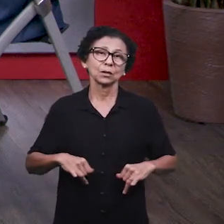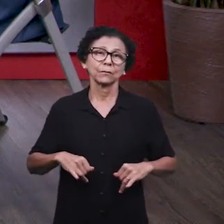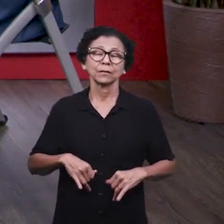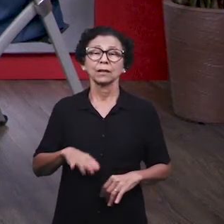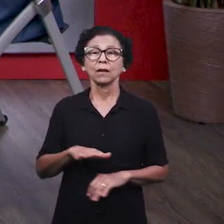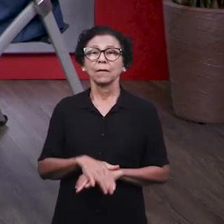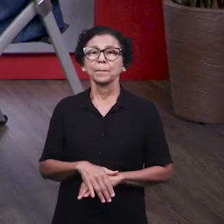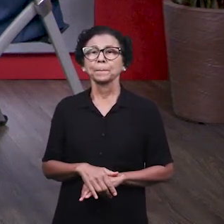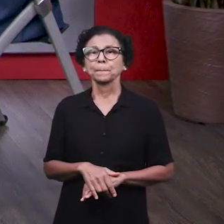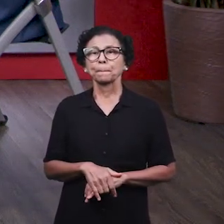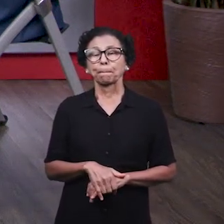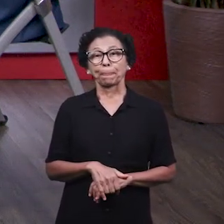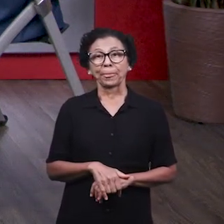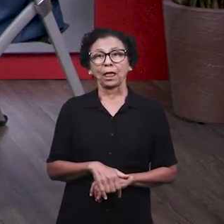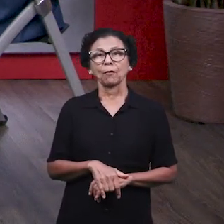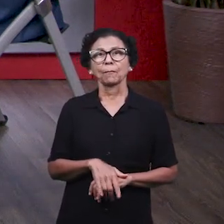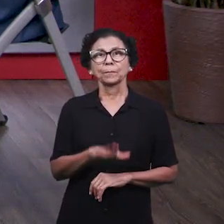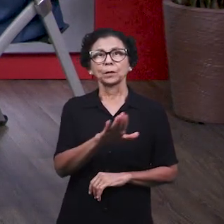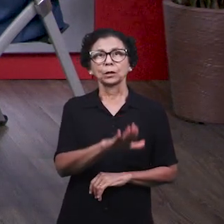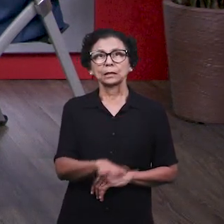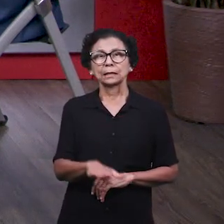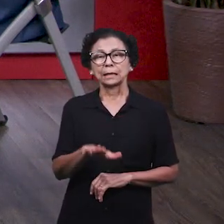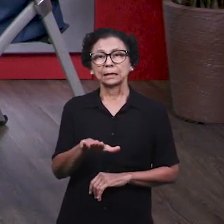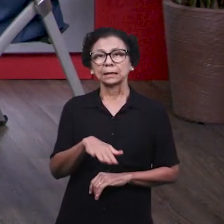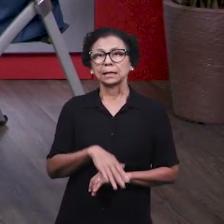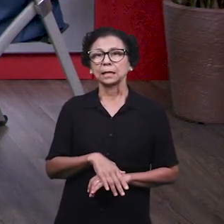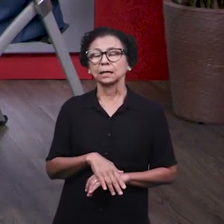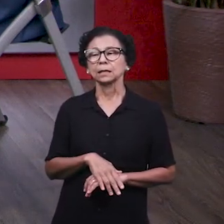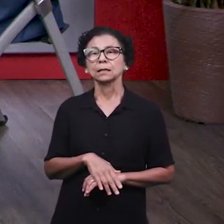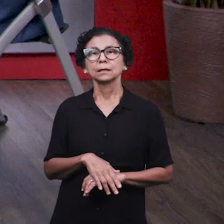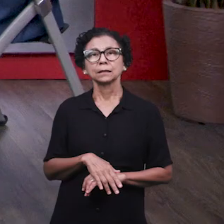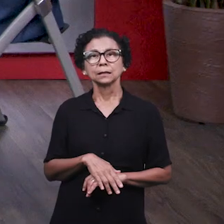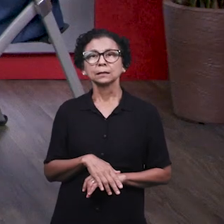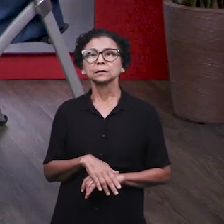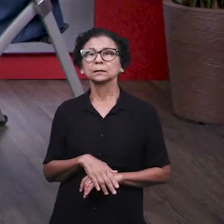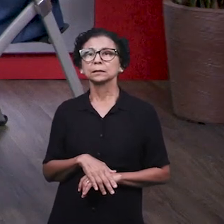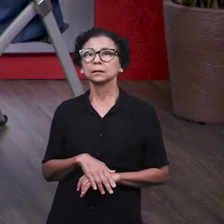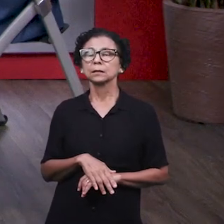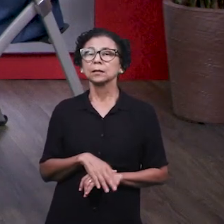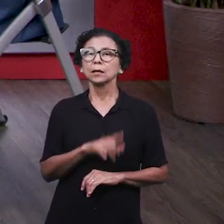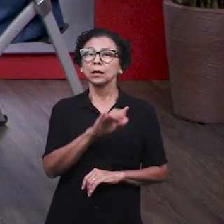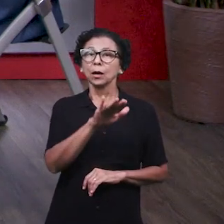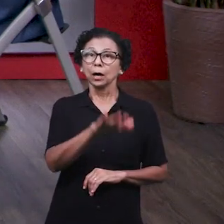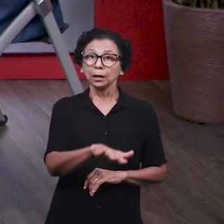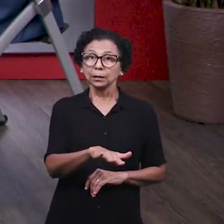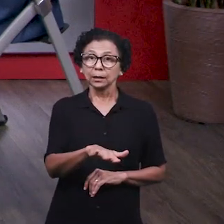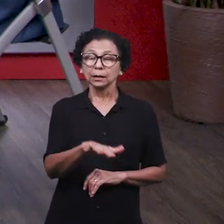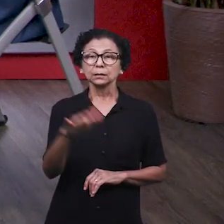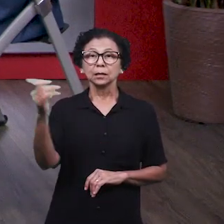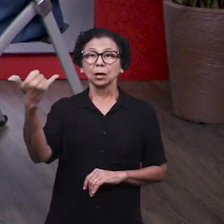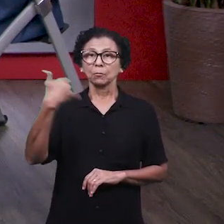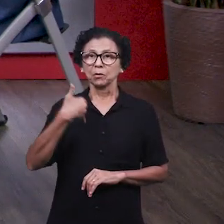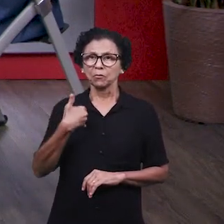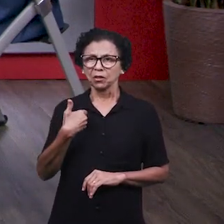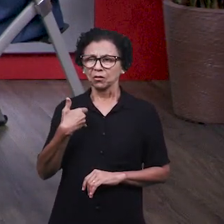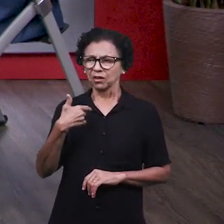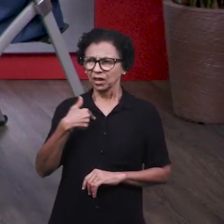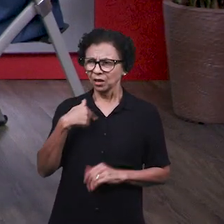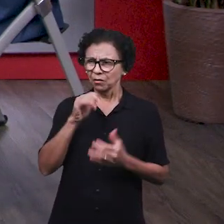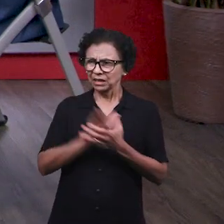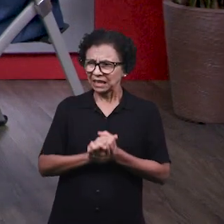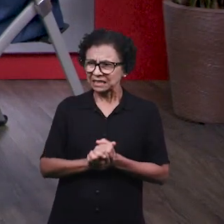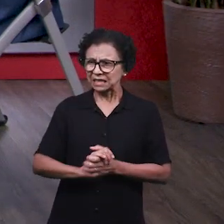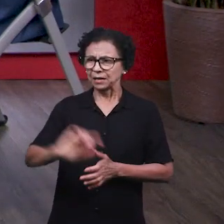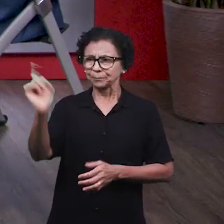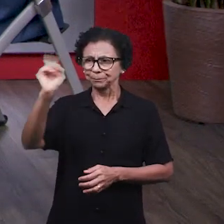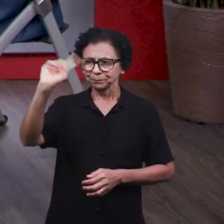não vou casar não". Olha a ideia que elas têm de casamento, De casamento, né? Que seria uma coisa ruim, né? entendeu? Então